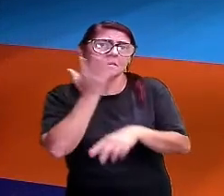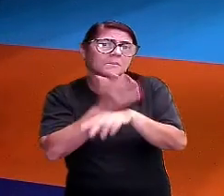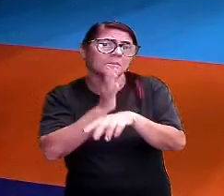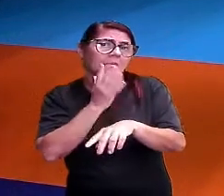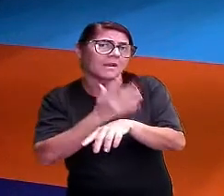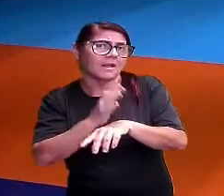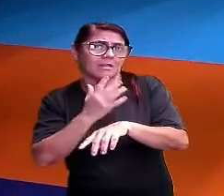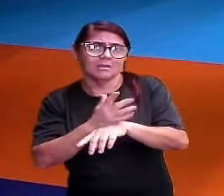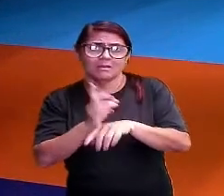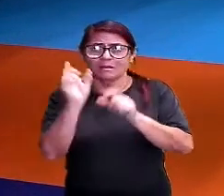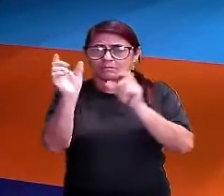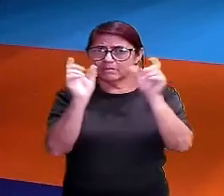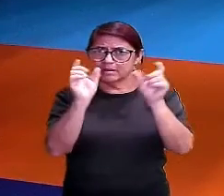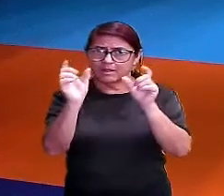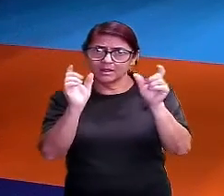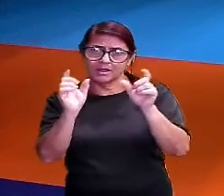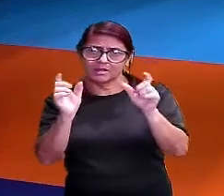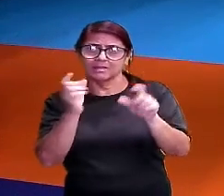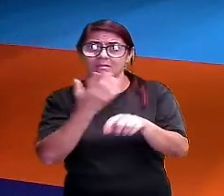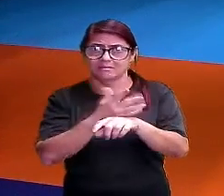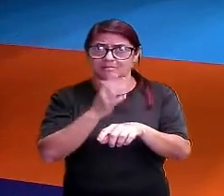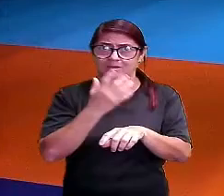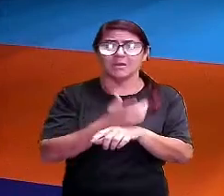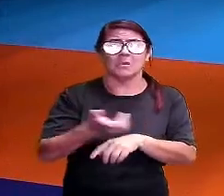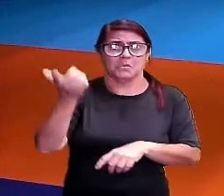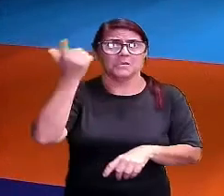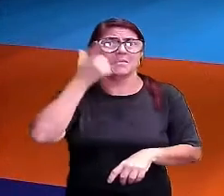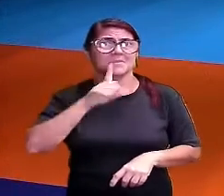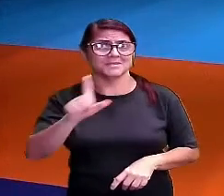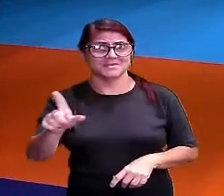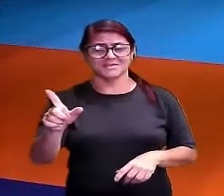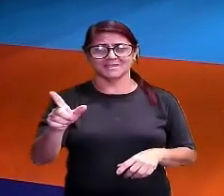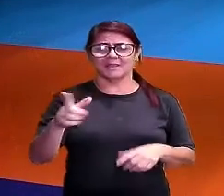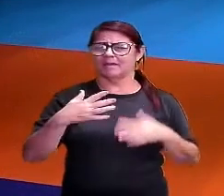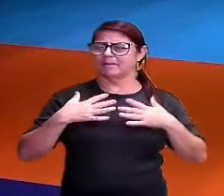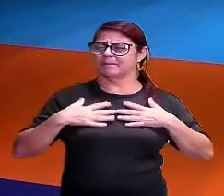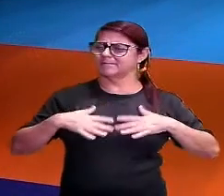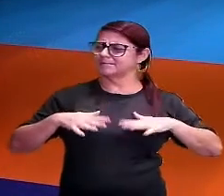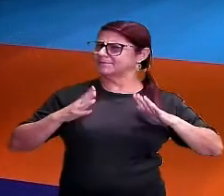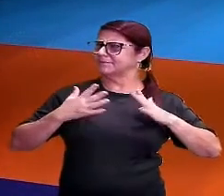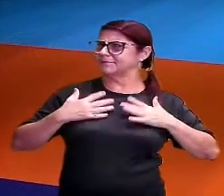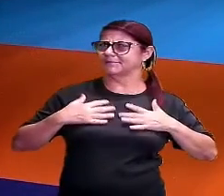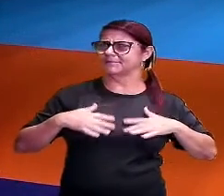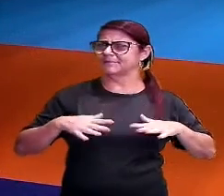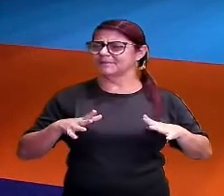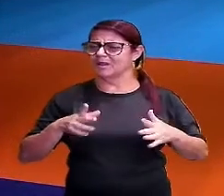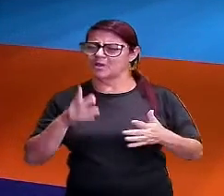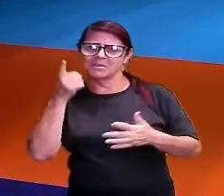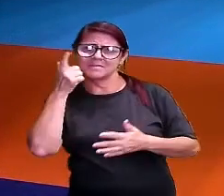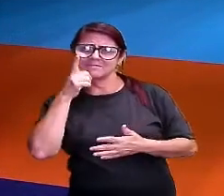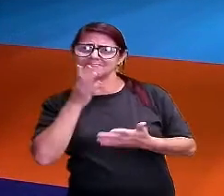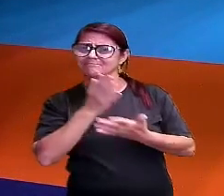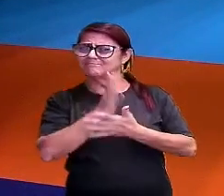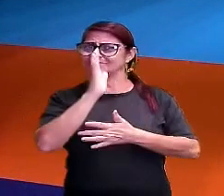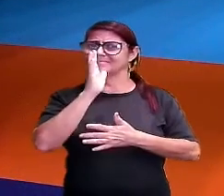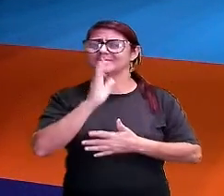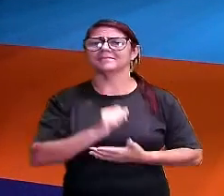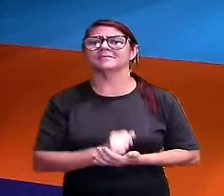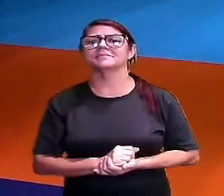prática. Se você pratica, você consegue tranquilamente. Então, todas as vezes que